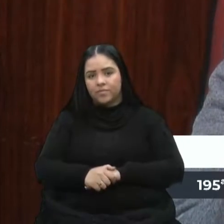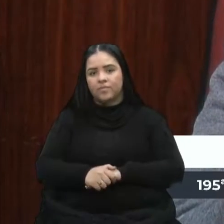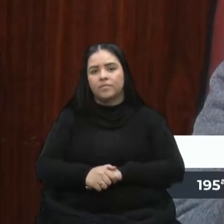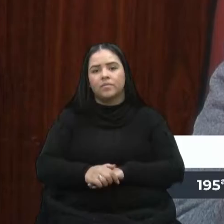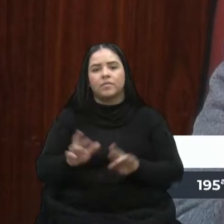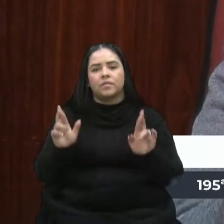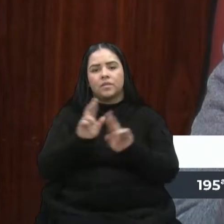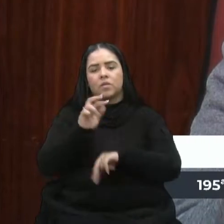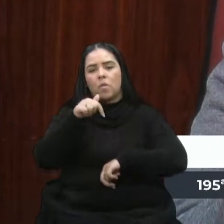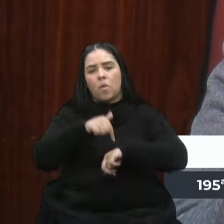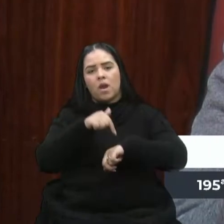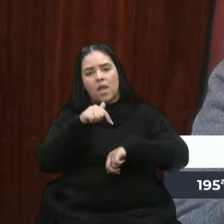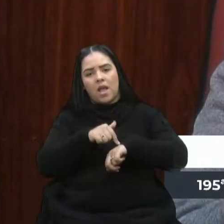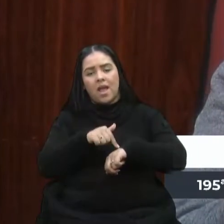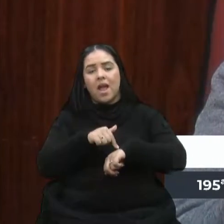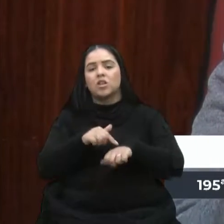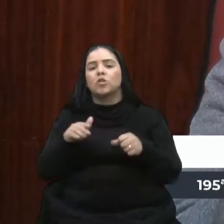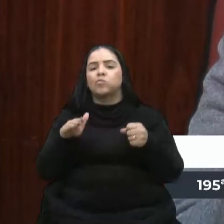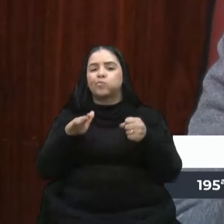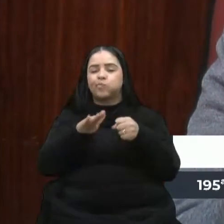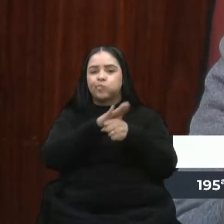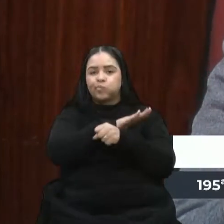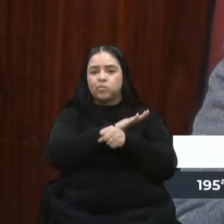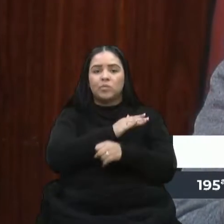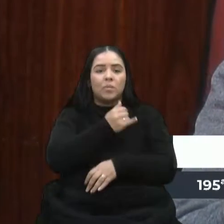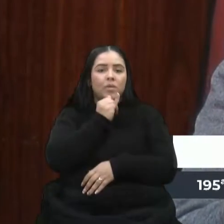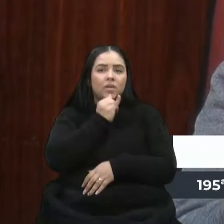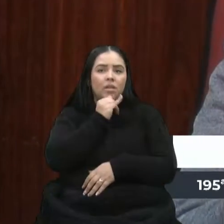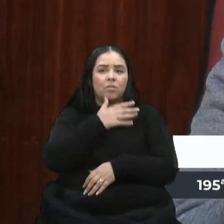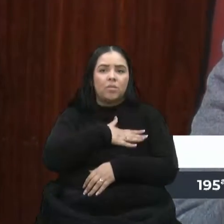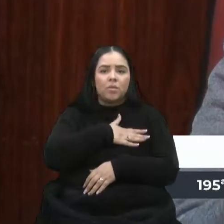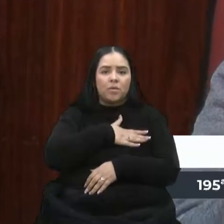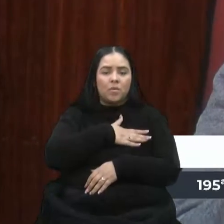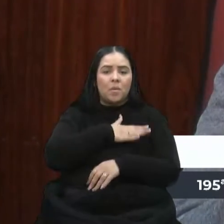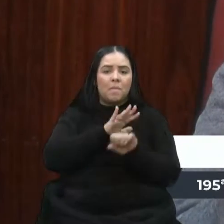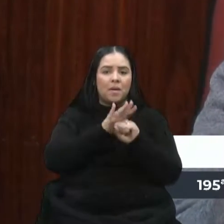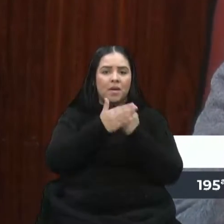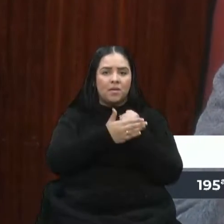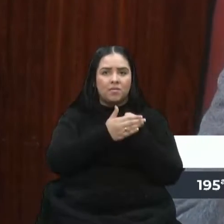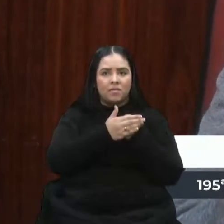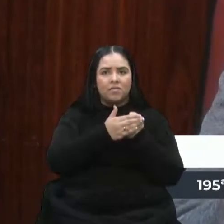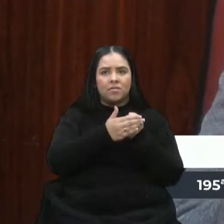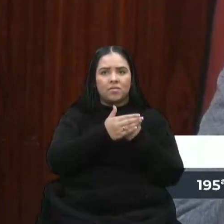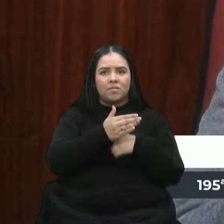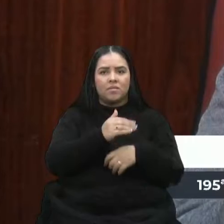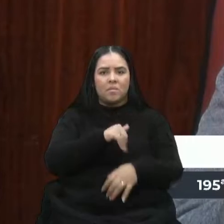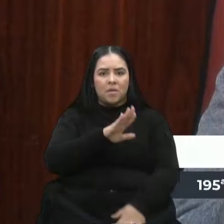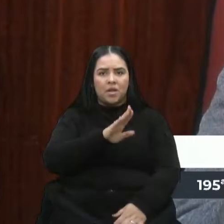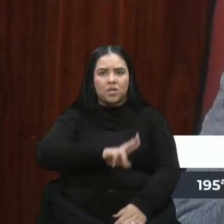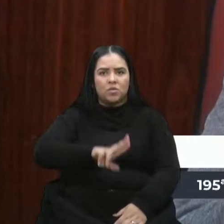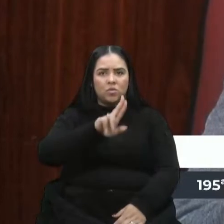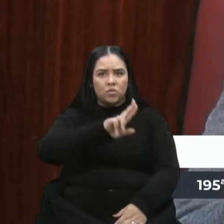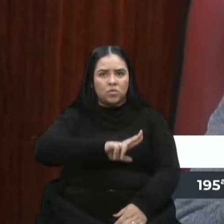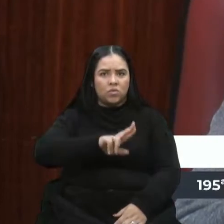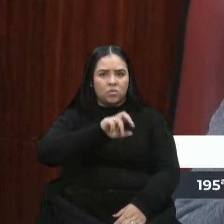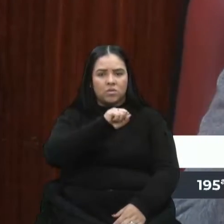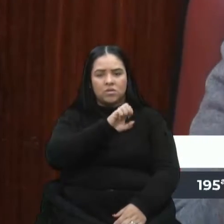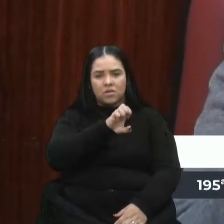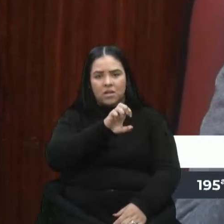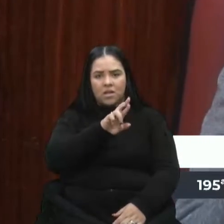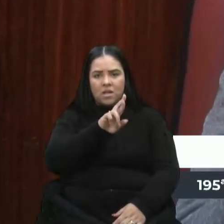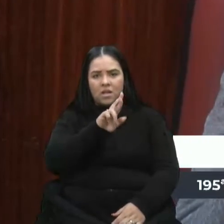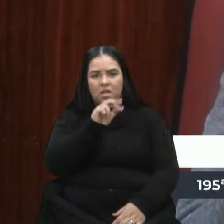dos horários, da superlotação. Quero usar o exemplo do meu próprio bairro, do bairro que eu mais utilizo o transporte, que é o